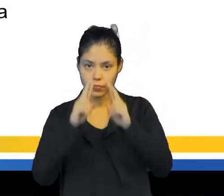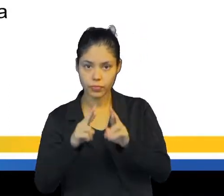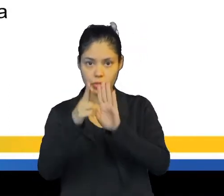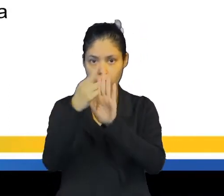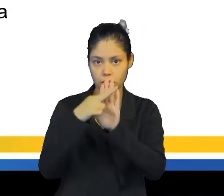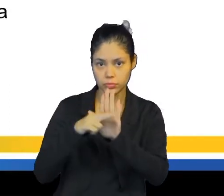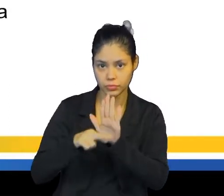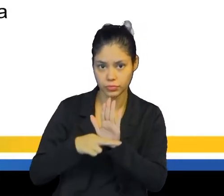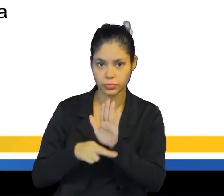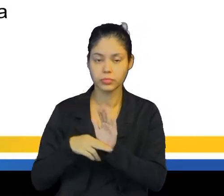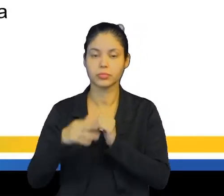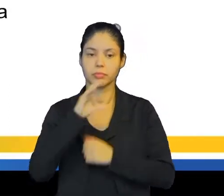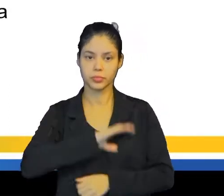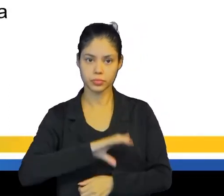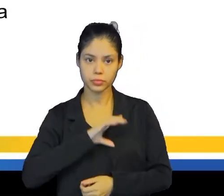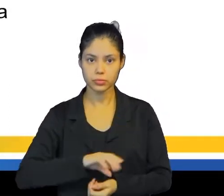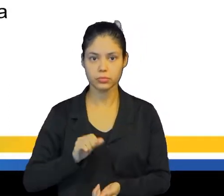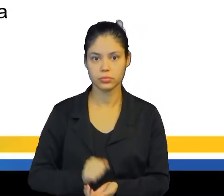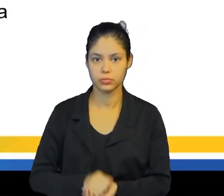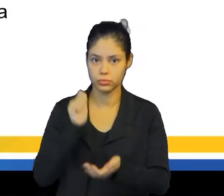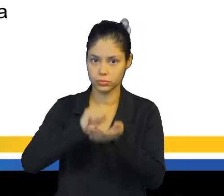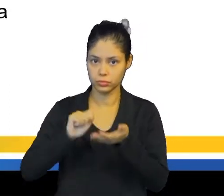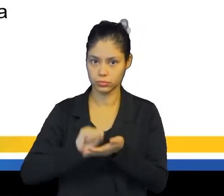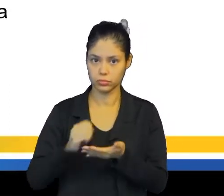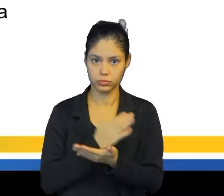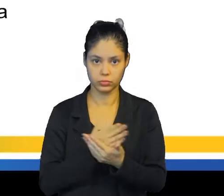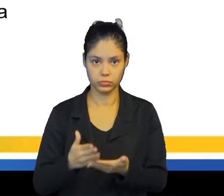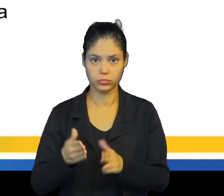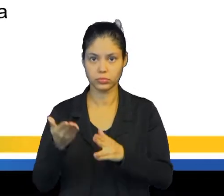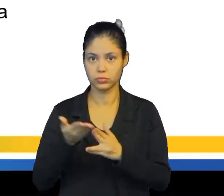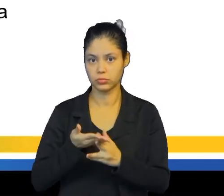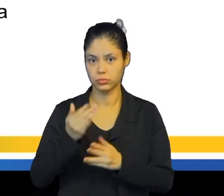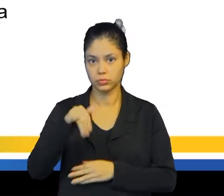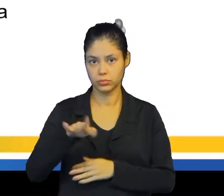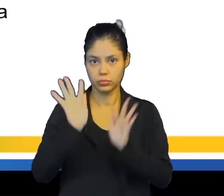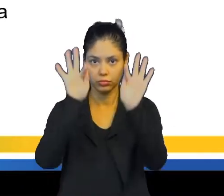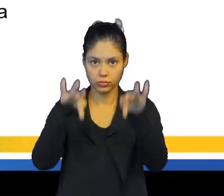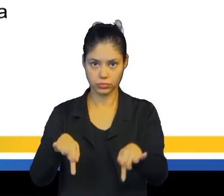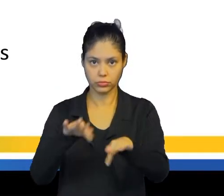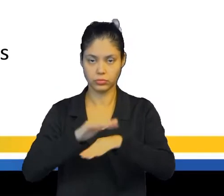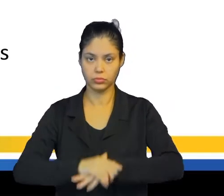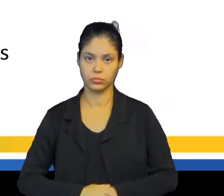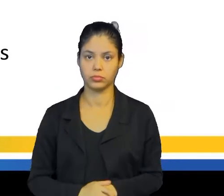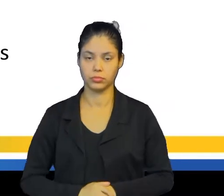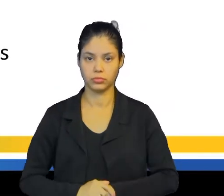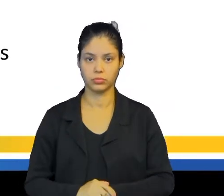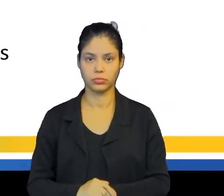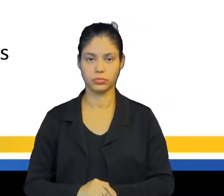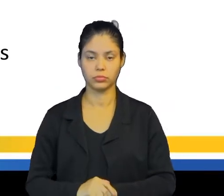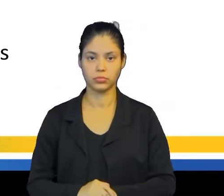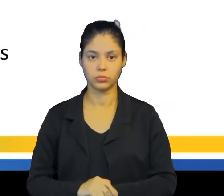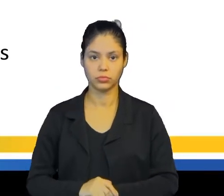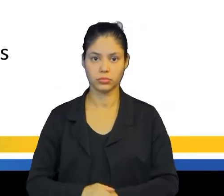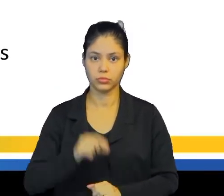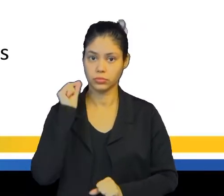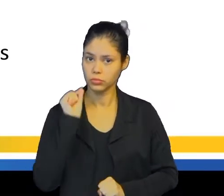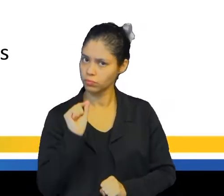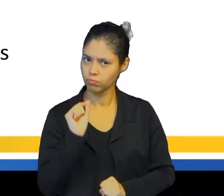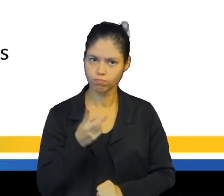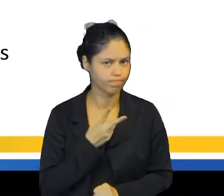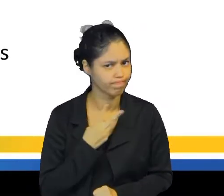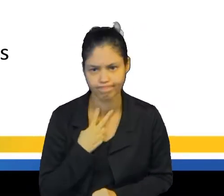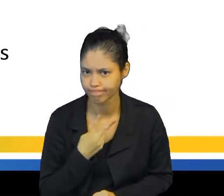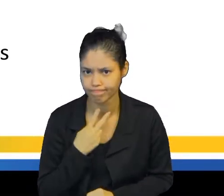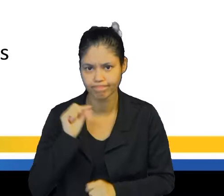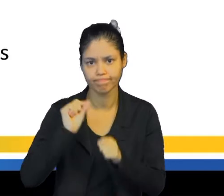norma culta da língua portuguesa, escrever com começo, meio e fim. E o que não